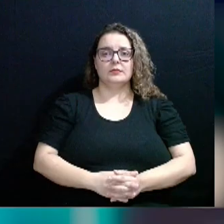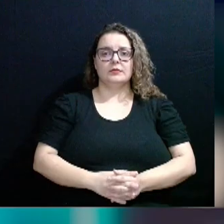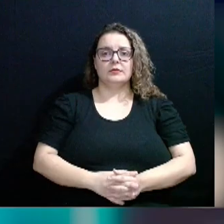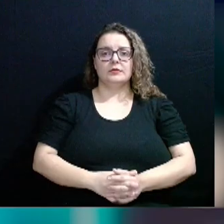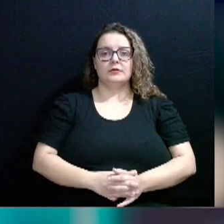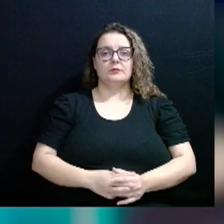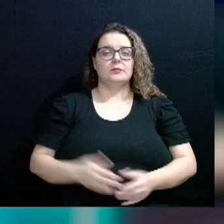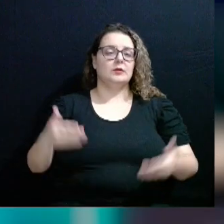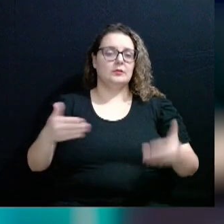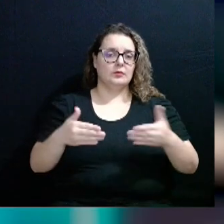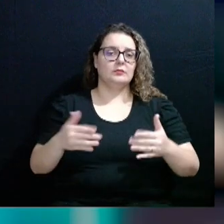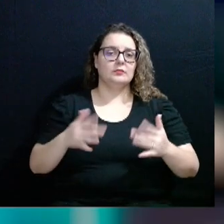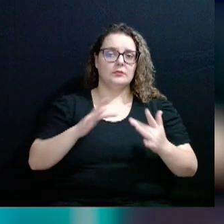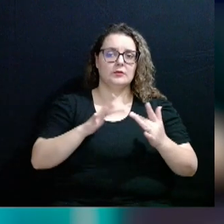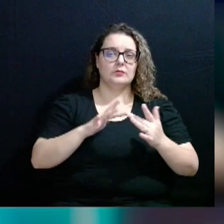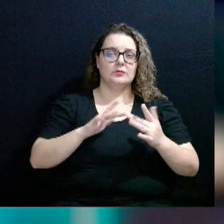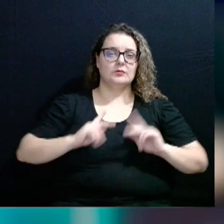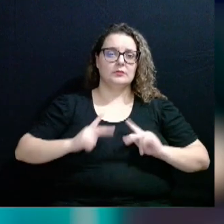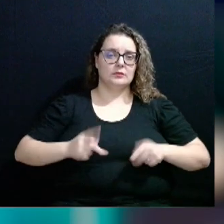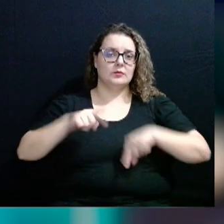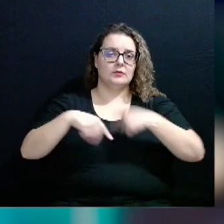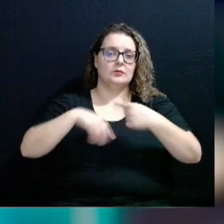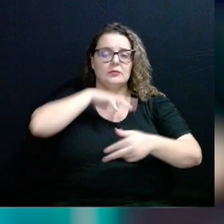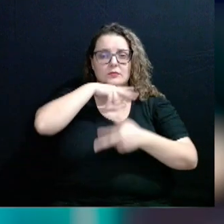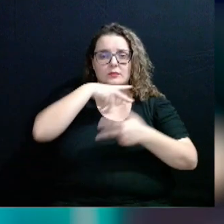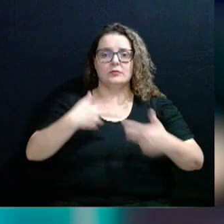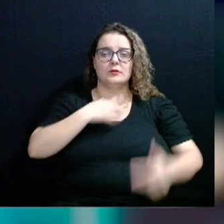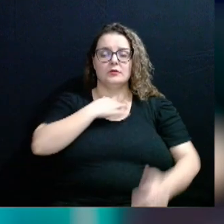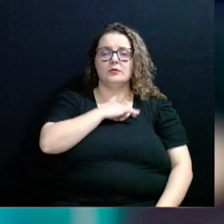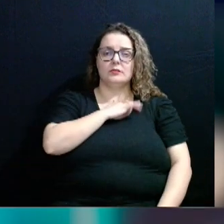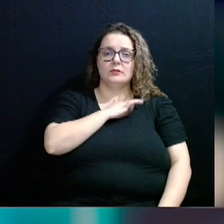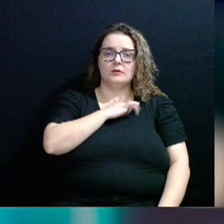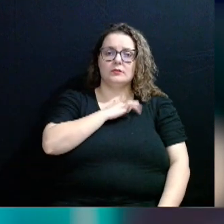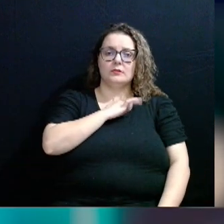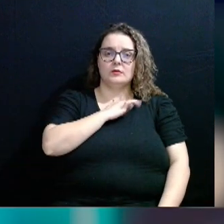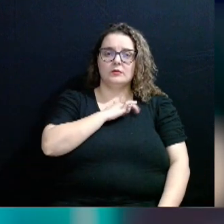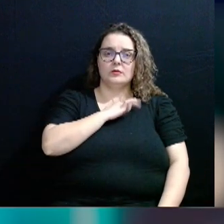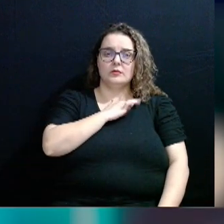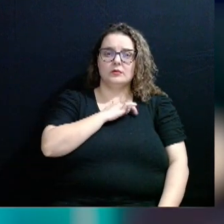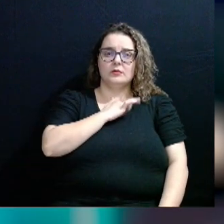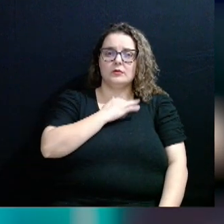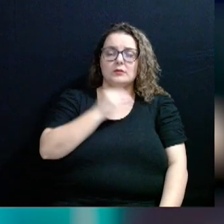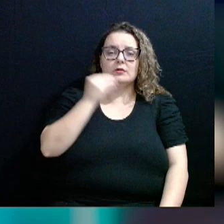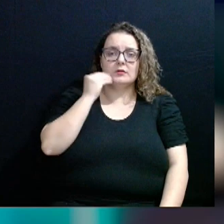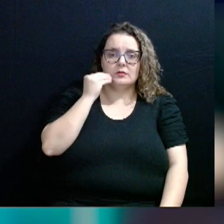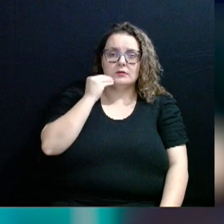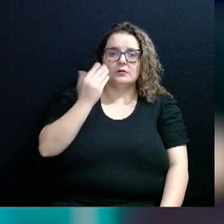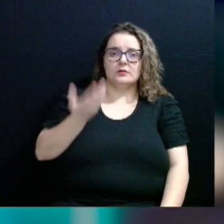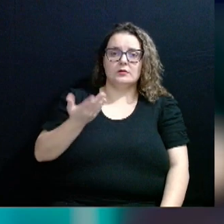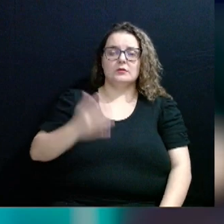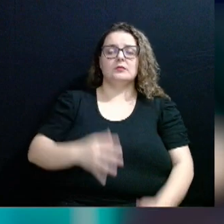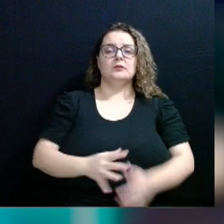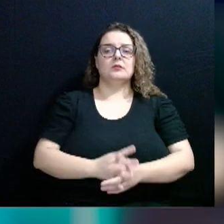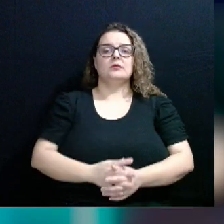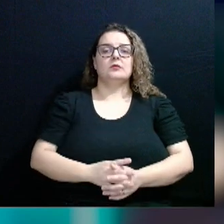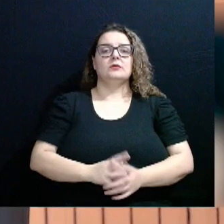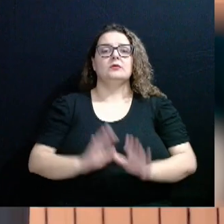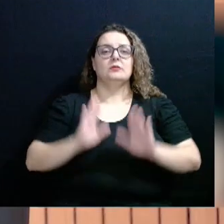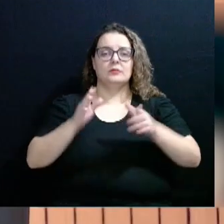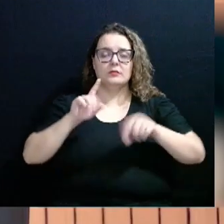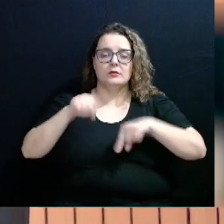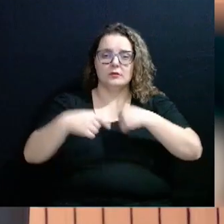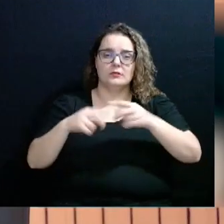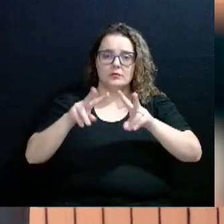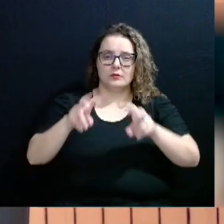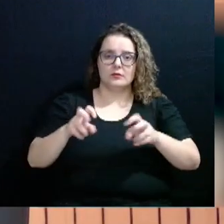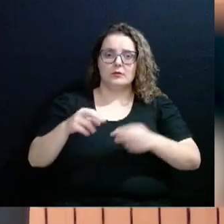animais. Então, em 24, a gente pensou em outro tema. Vamos pensar agora a questão social. O